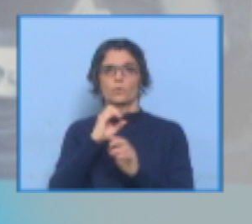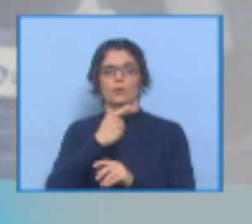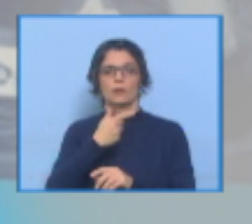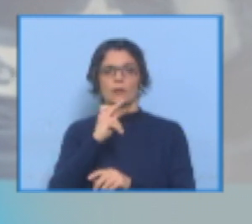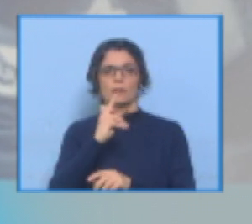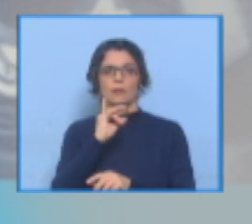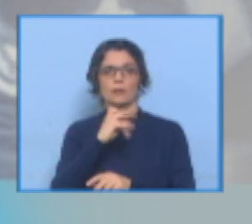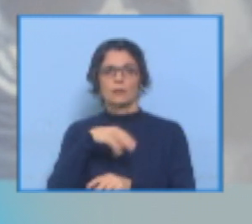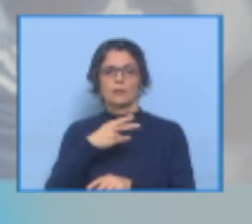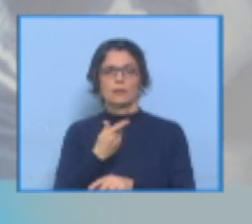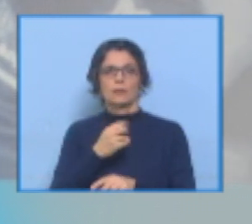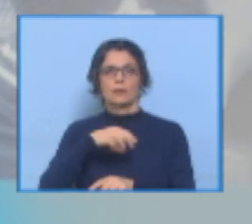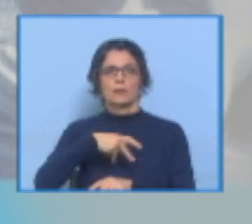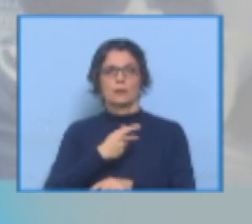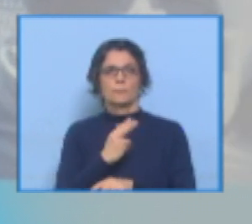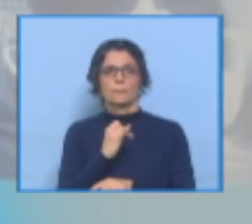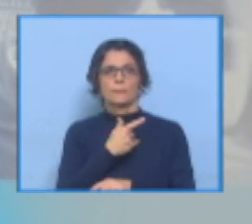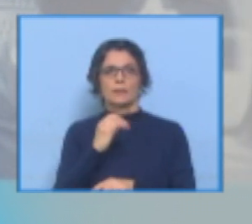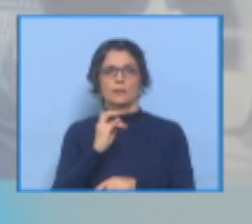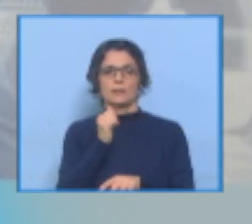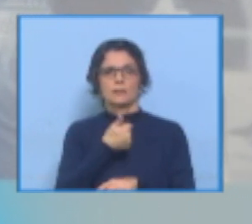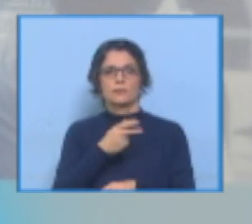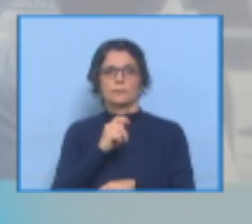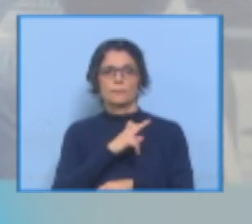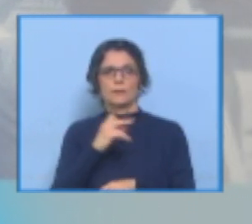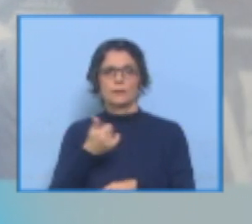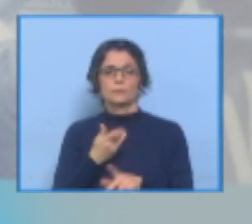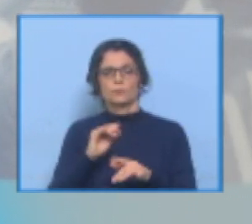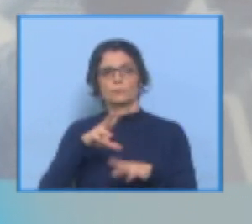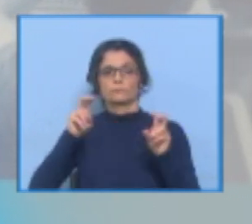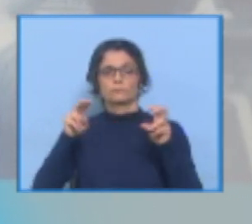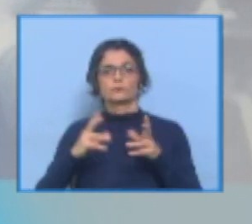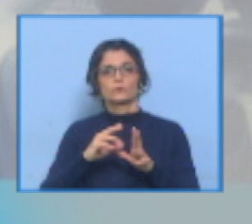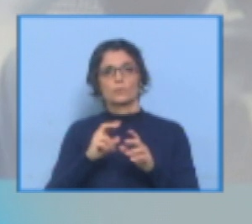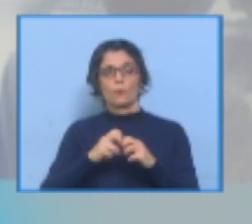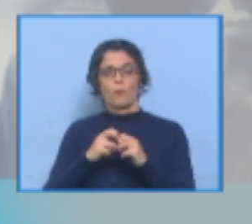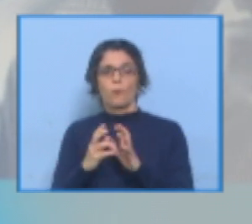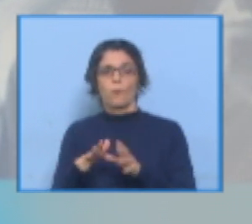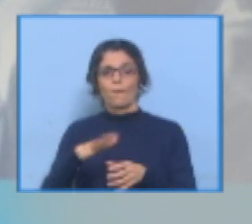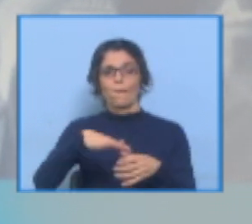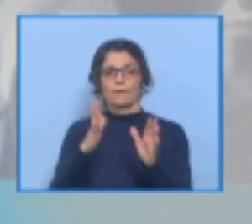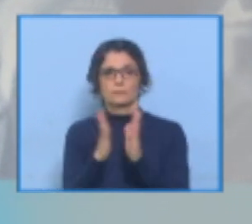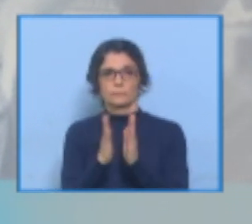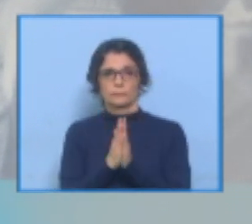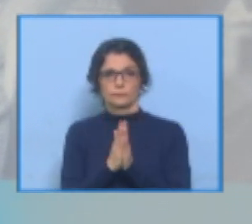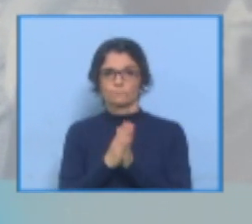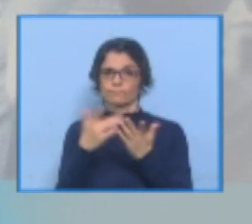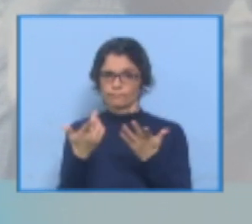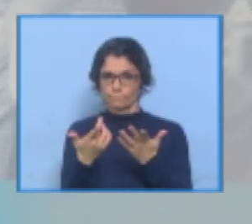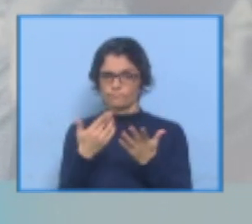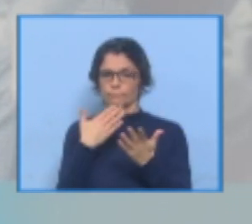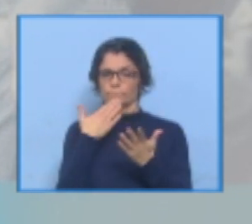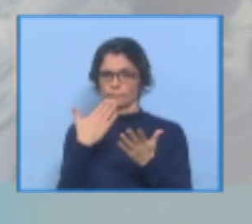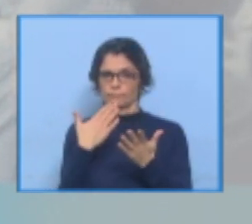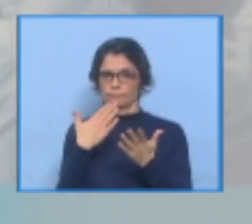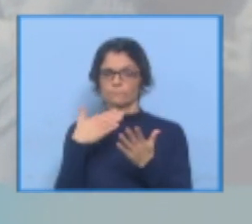sobre a liberdade religiosa no mundo e o debate desta problemática nas diferentes dioceses de Portugal. Catarina, boa tarde, obrigado por estar